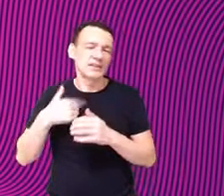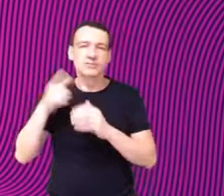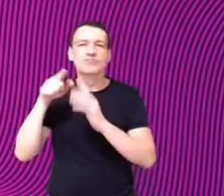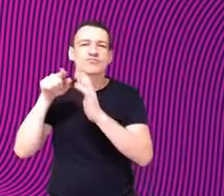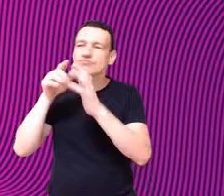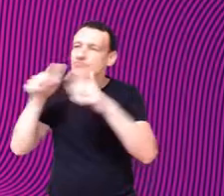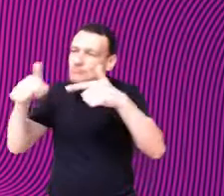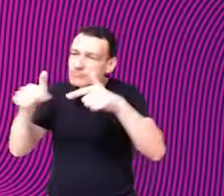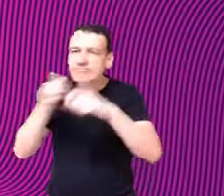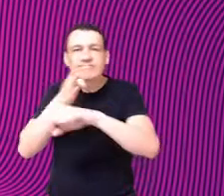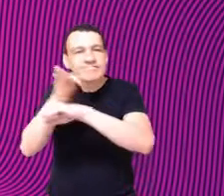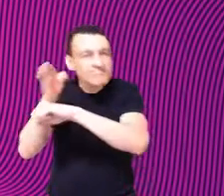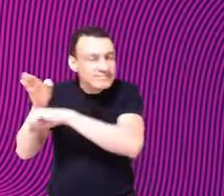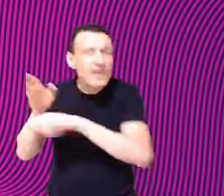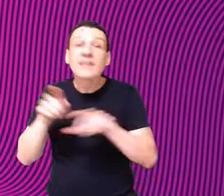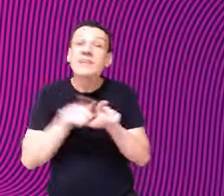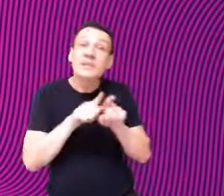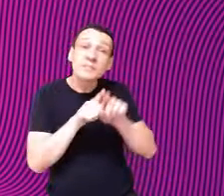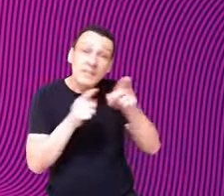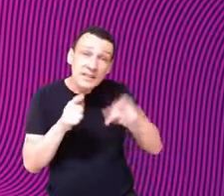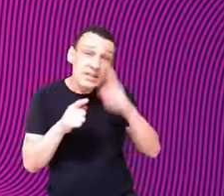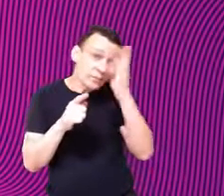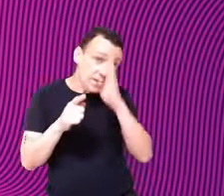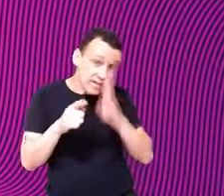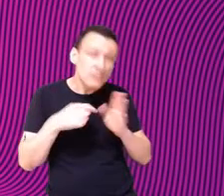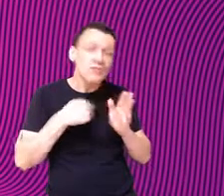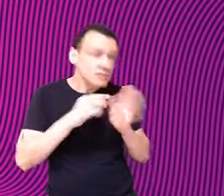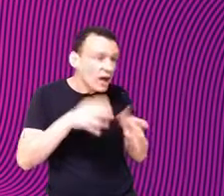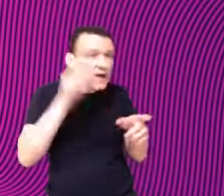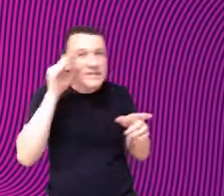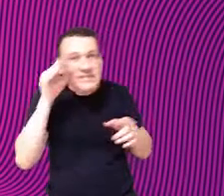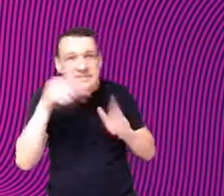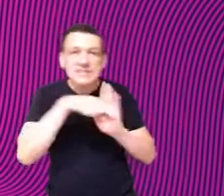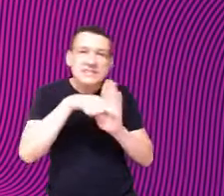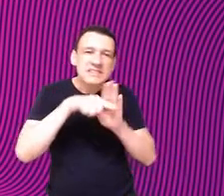para o entendimento mesmo desse problema,